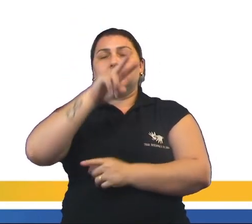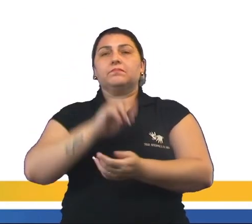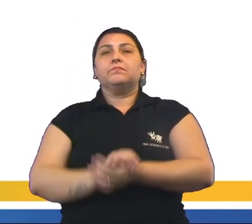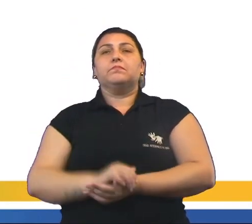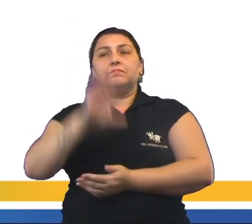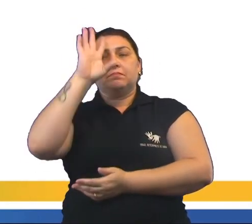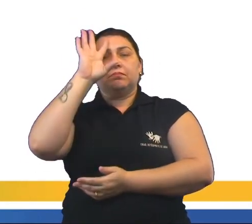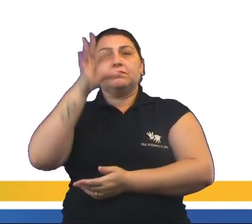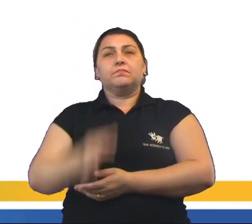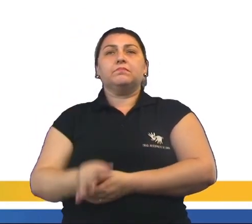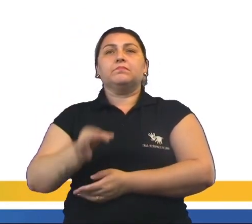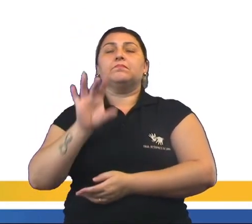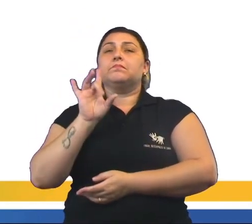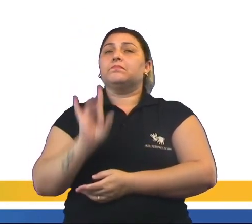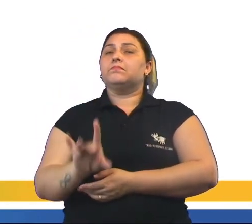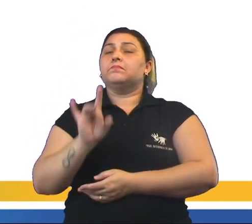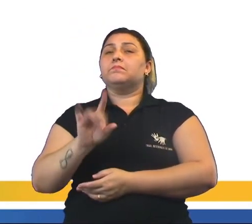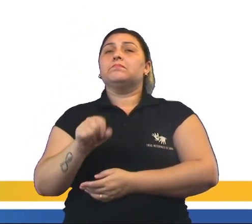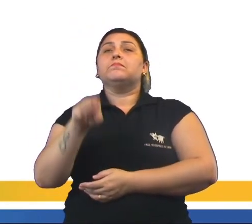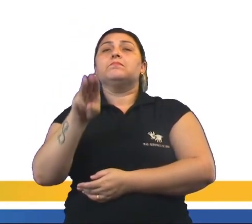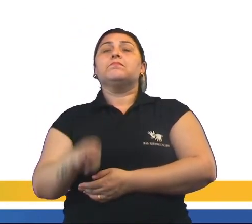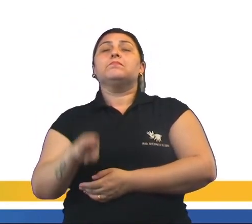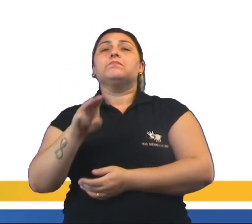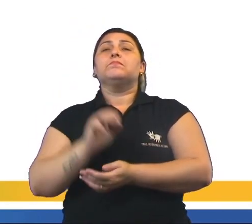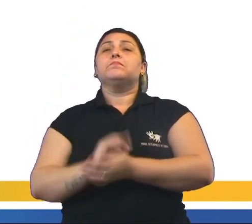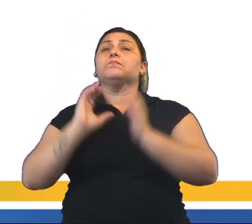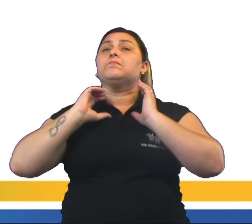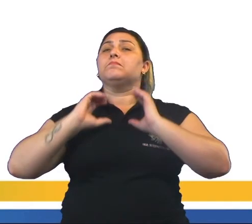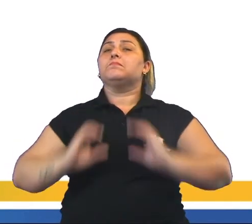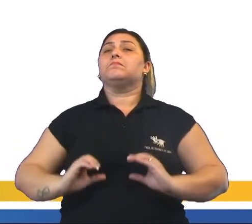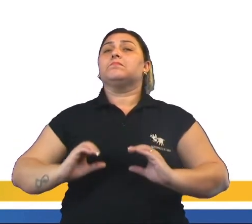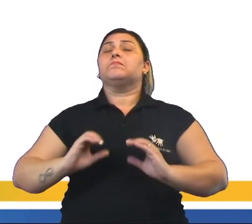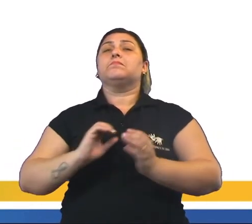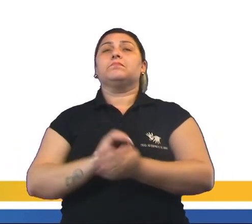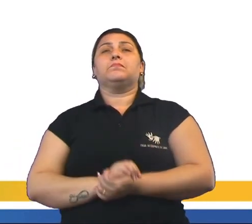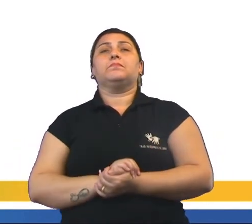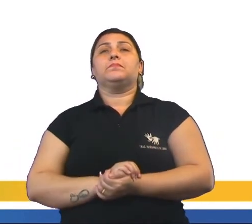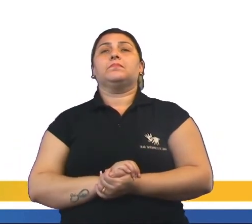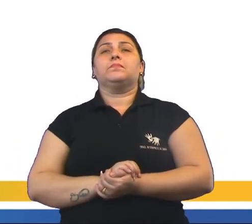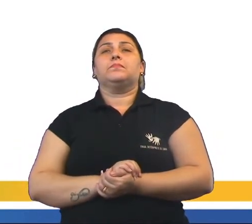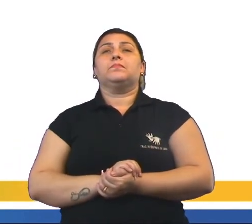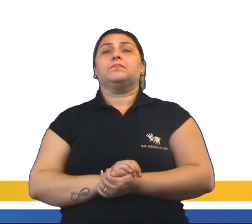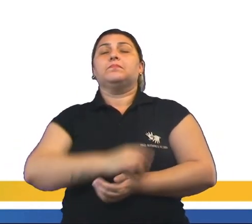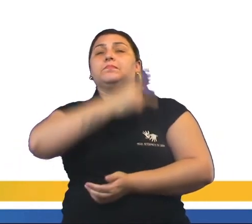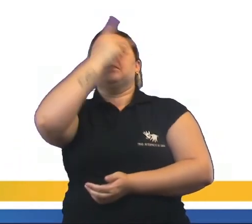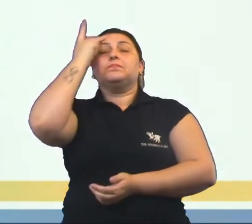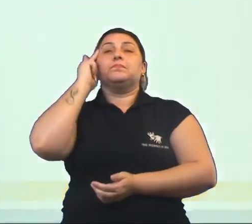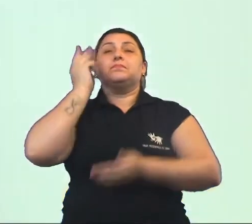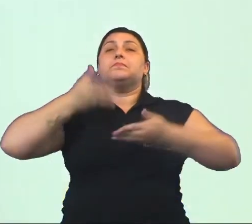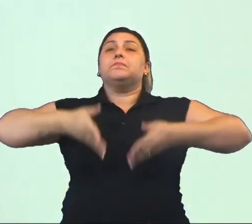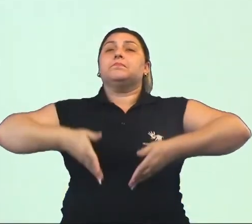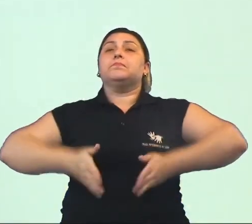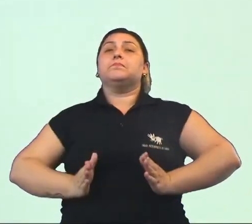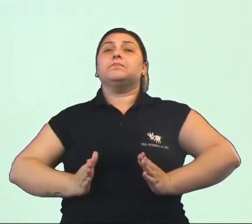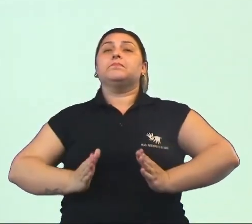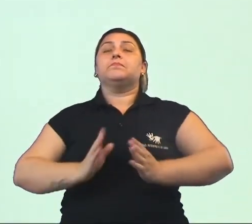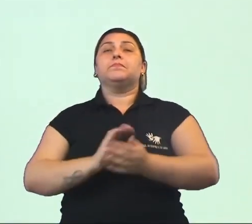essas decisões eram somente para quem era considerado cidadãos, ou seja, pessoas nascidas, né,